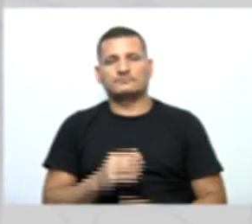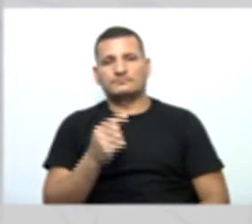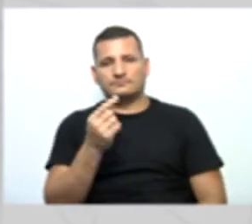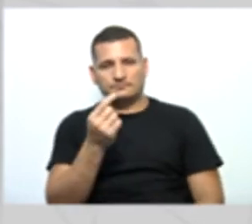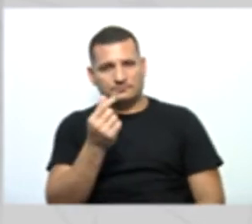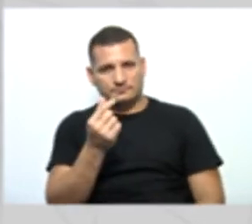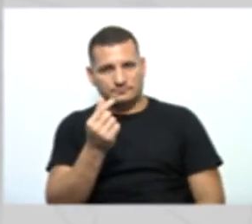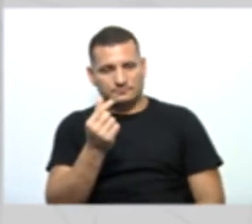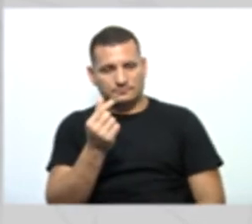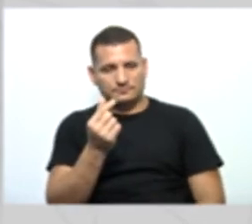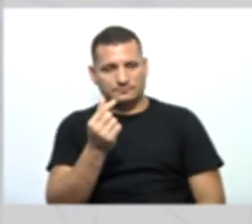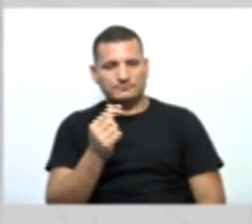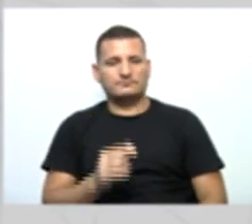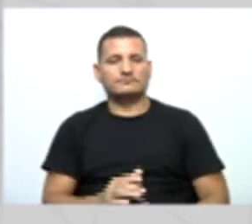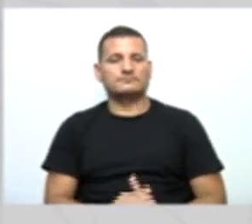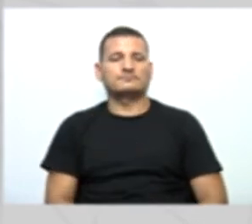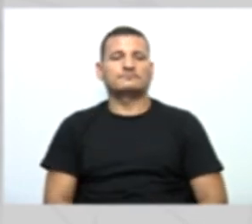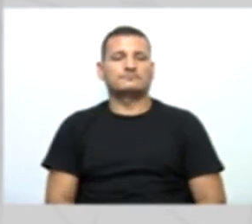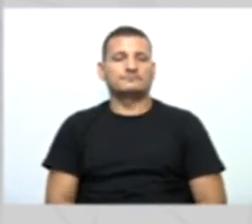preço,